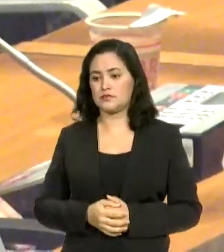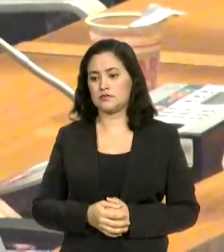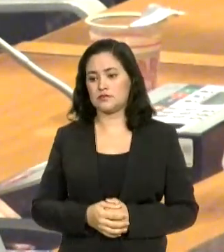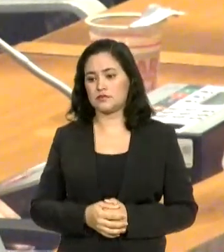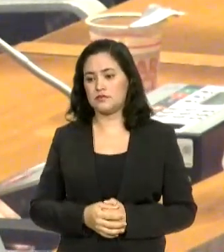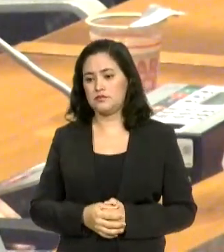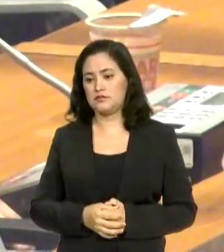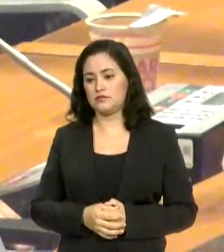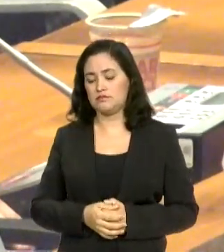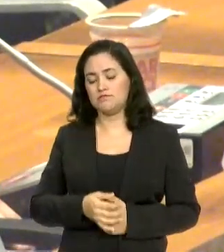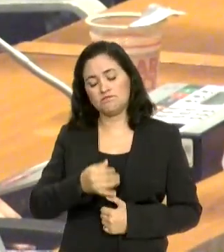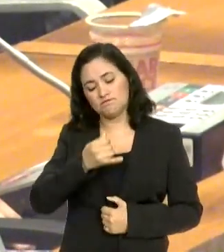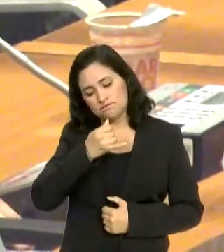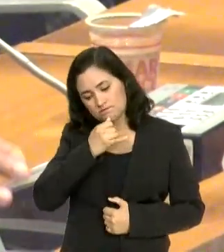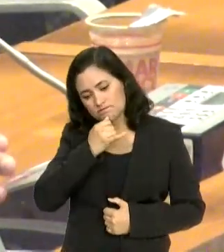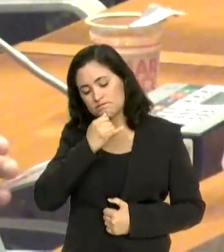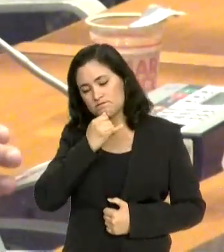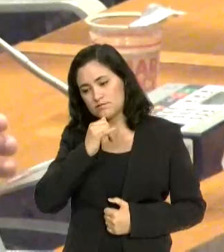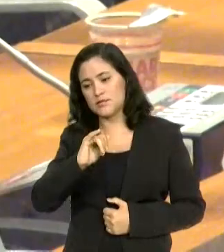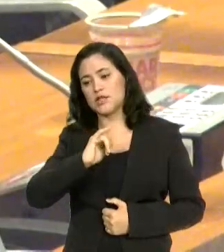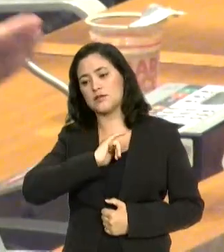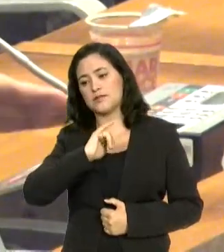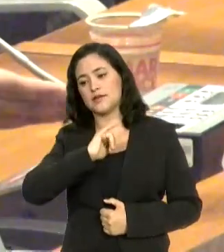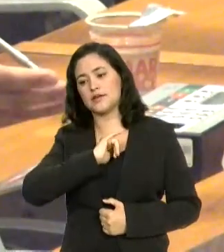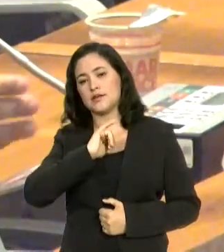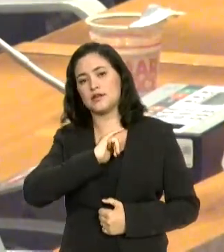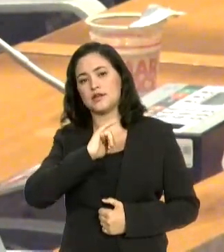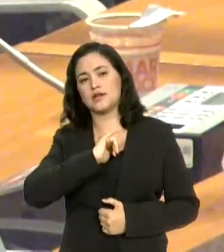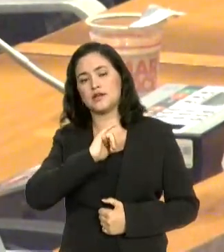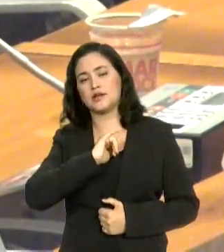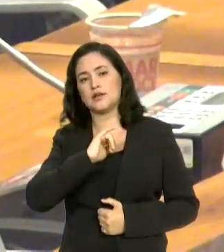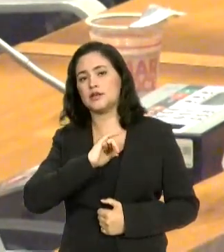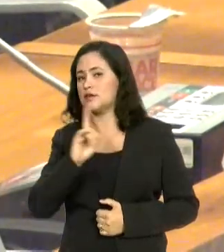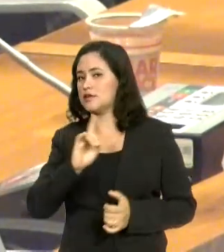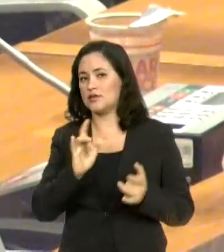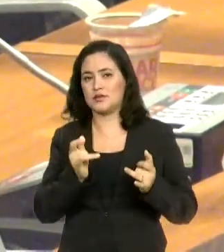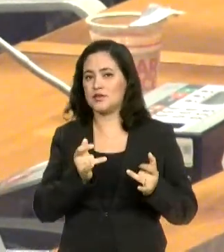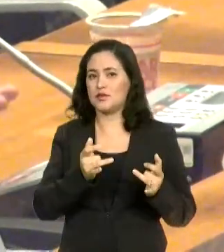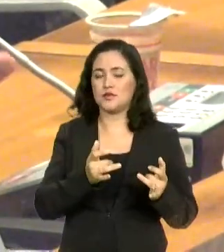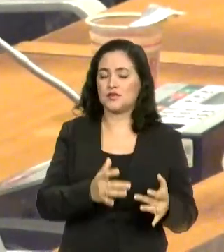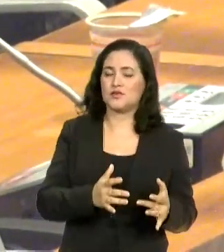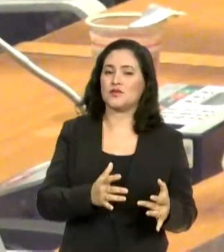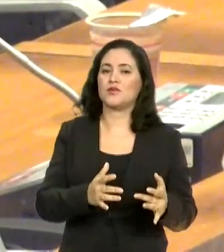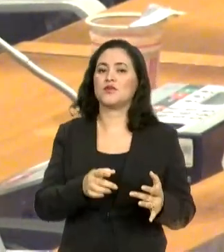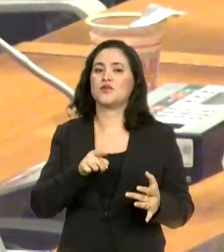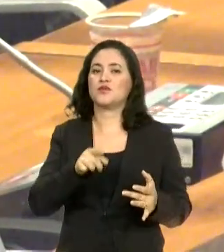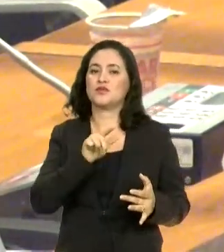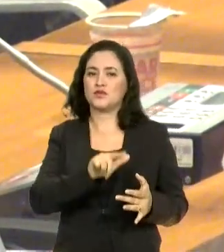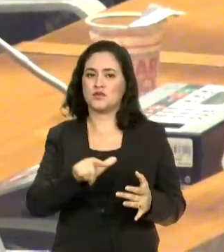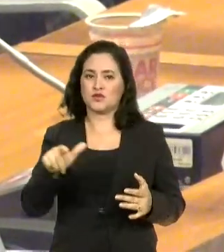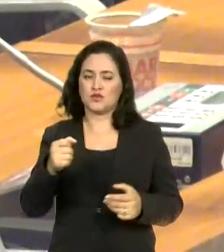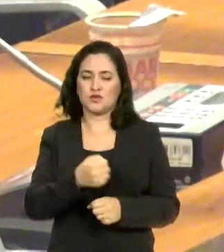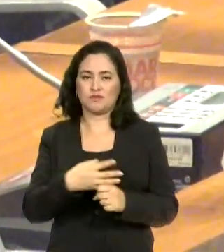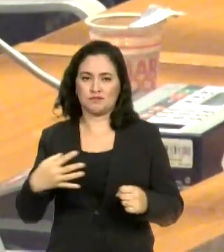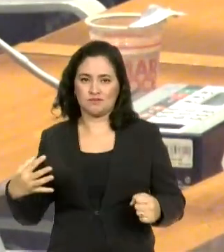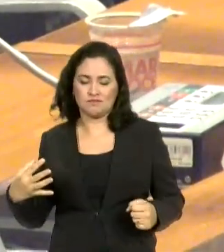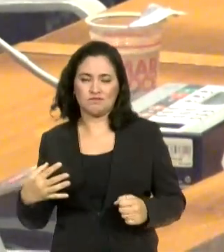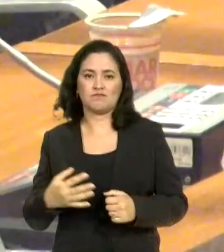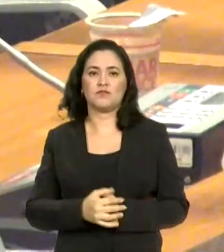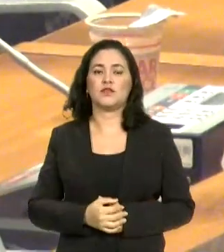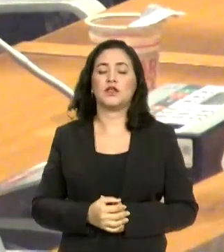Infelizmente, Imperatriz não deu a oportunidade que a gente esperava de você ser